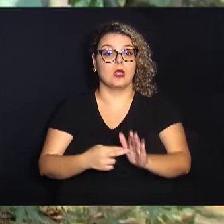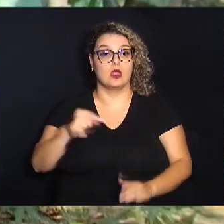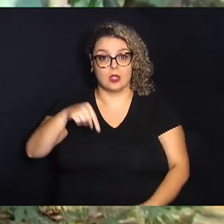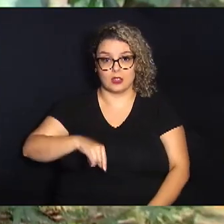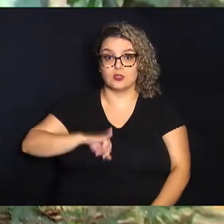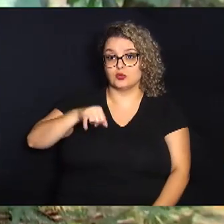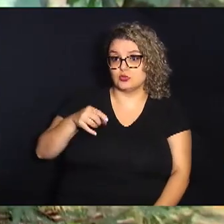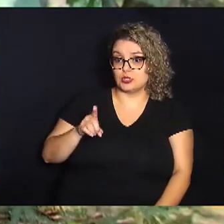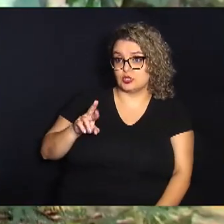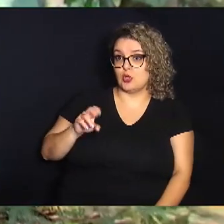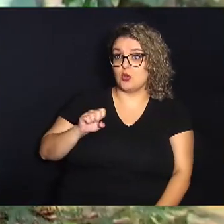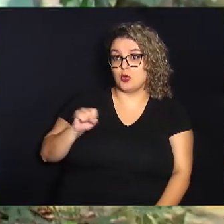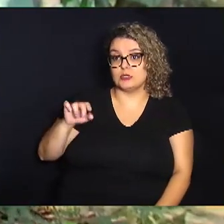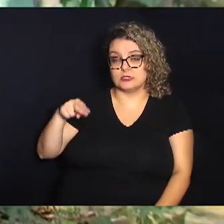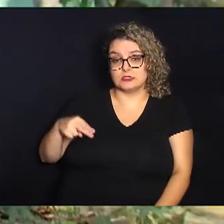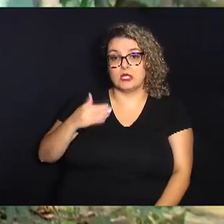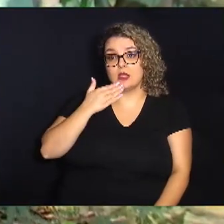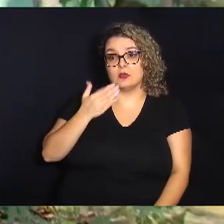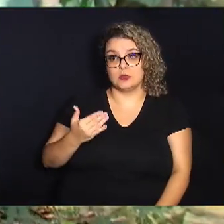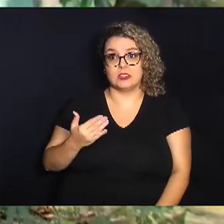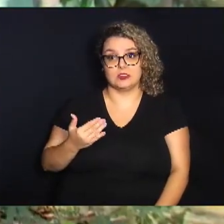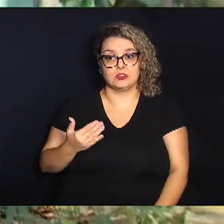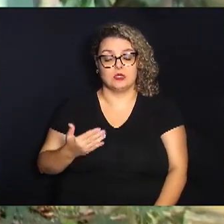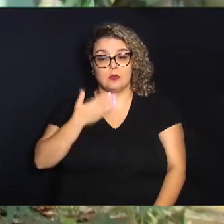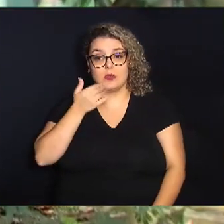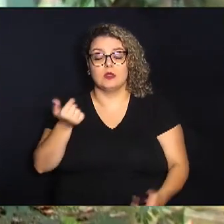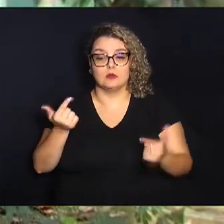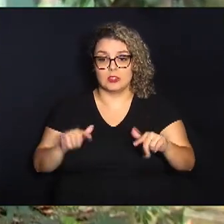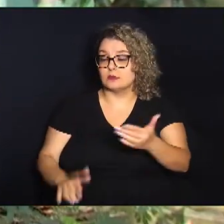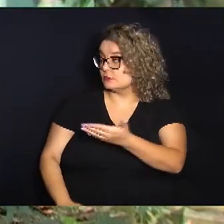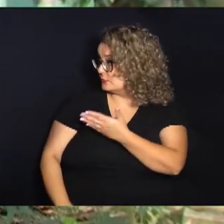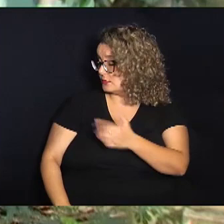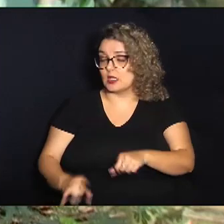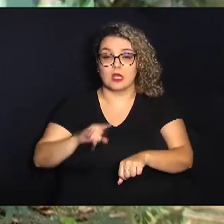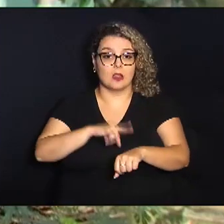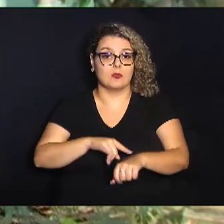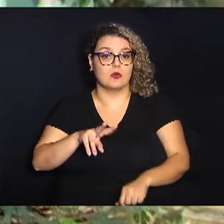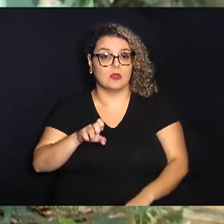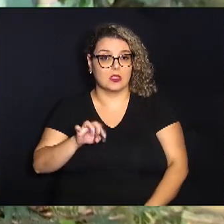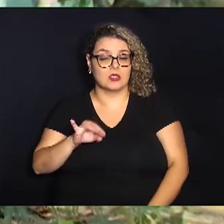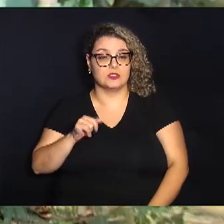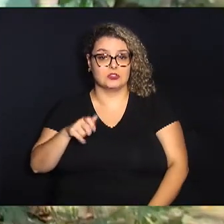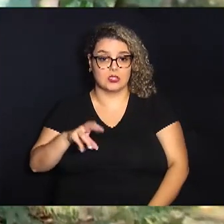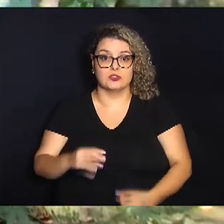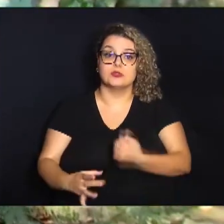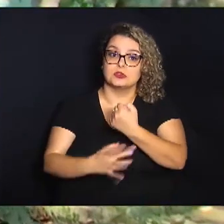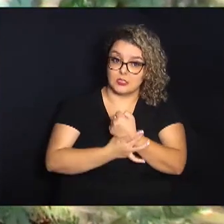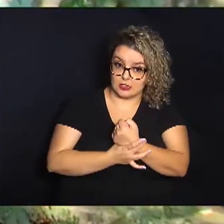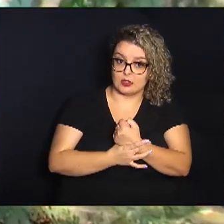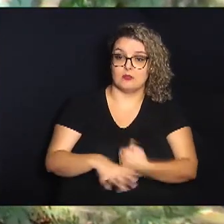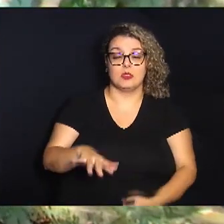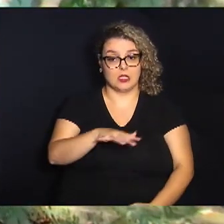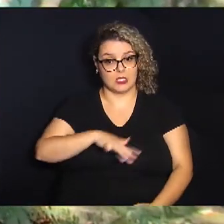Jardim Rocim que solicitaram melhorias neste espaço. Banheiros, vestiários, segurança, para que a área